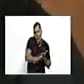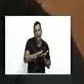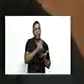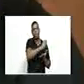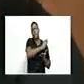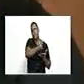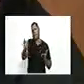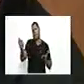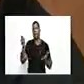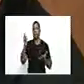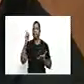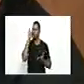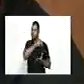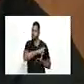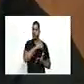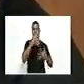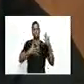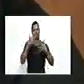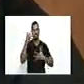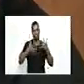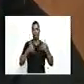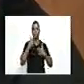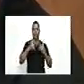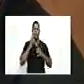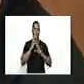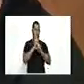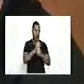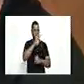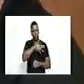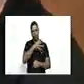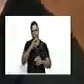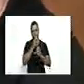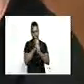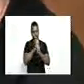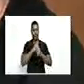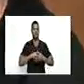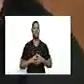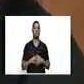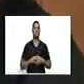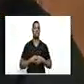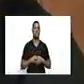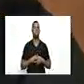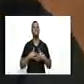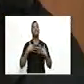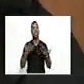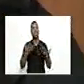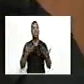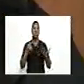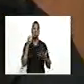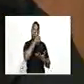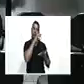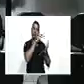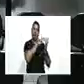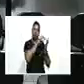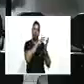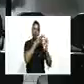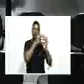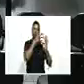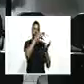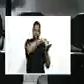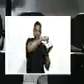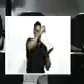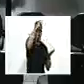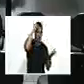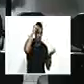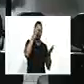folha né na receita de Cor na receita corrente líquida então aí veio a contraproposta do executivo realmente de